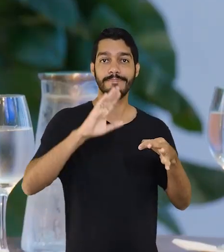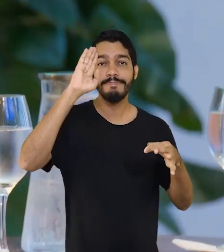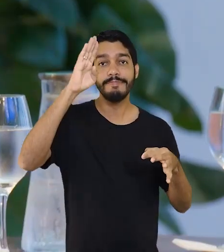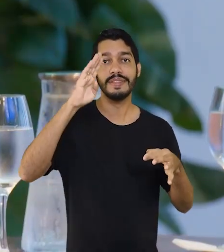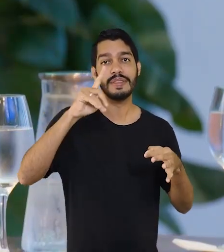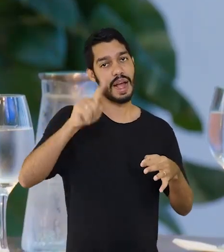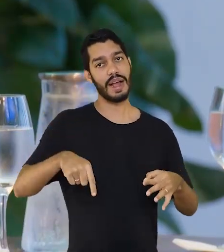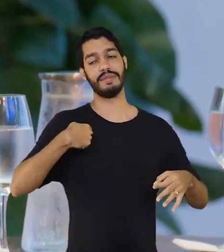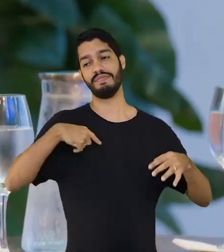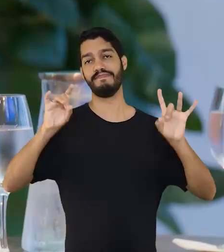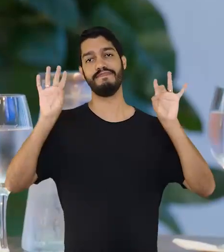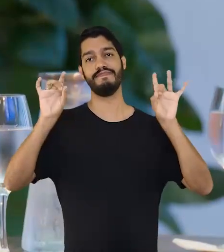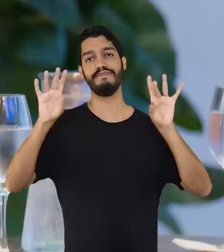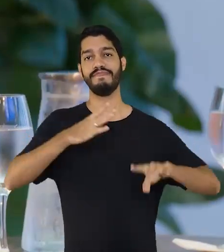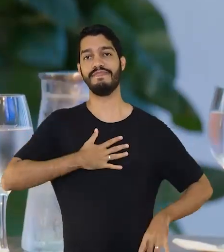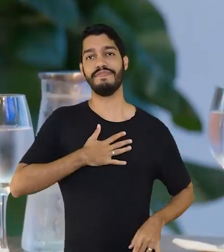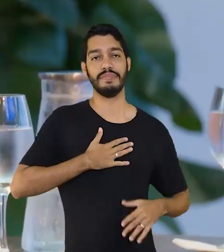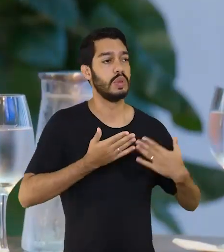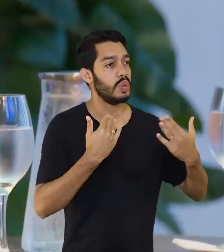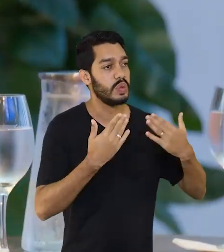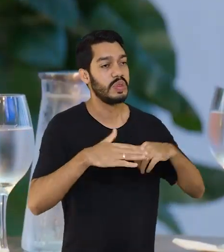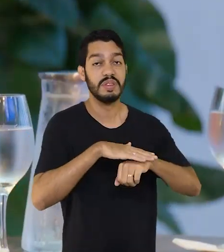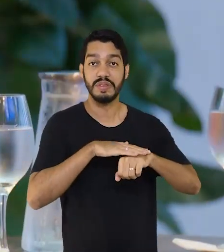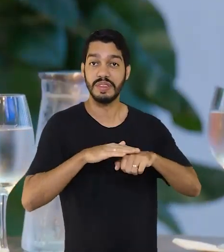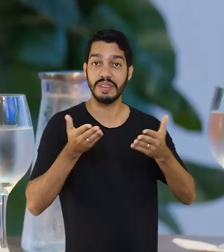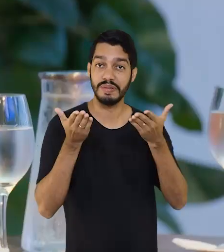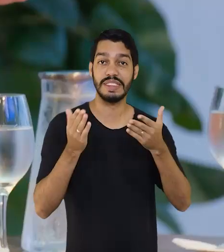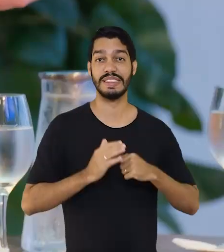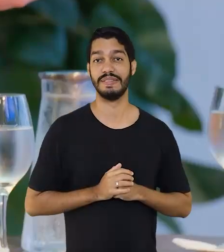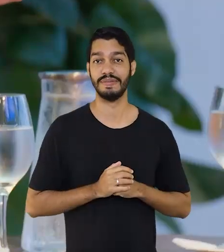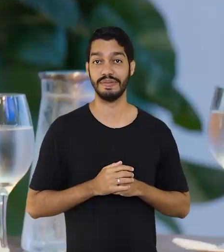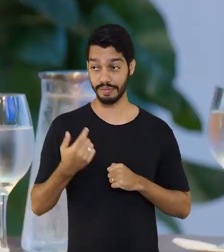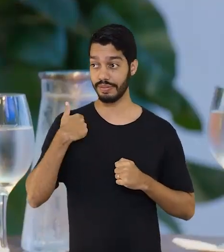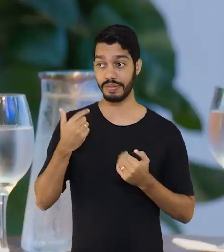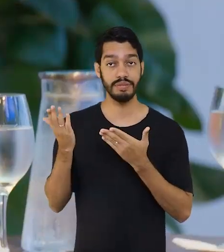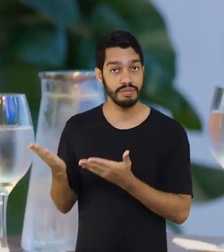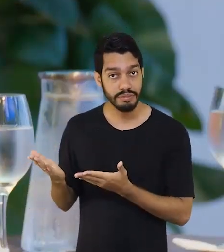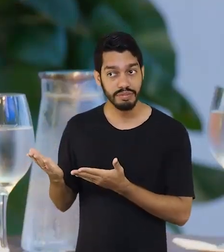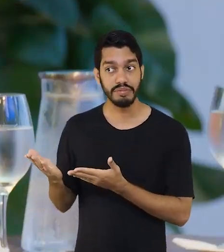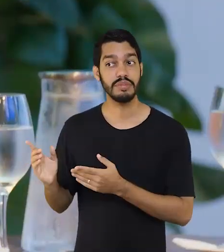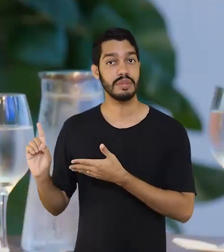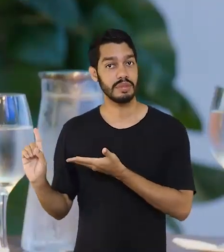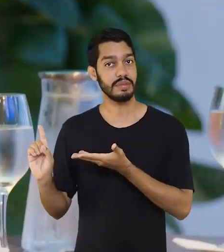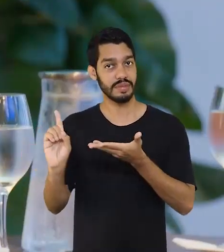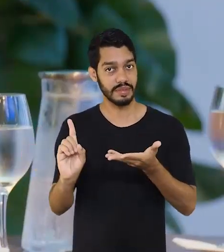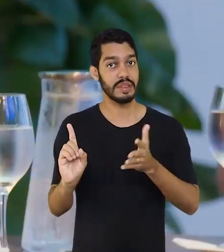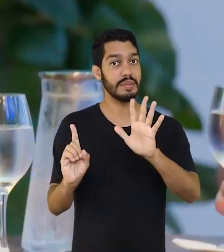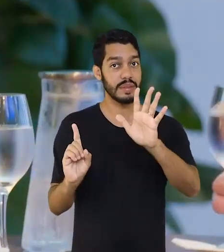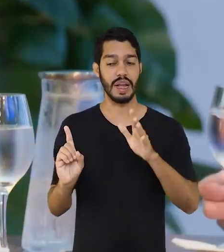é um privilégio para mim estar aqui podendo ter essa conversa com você. Antes de te dar a palavra, eu vou contar para vocês que o